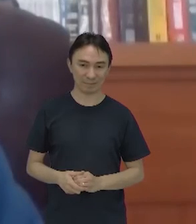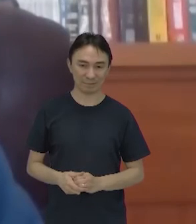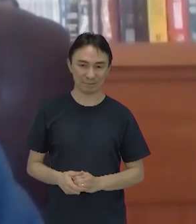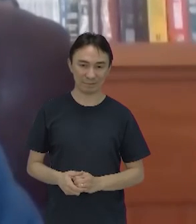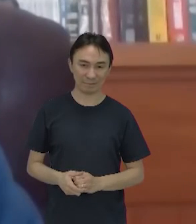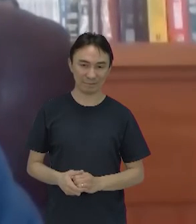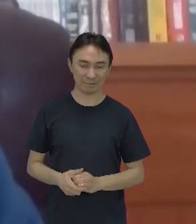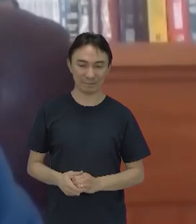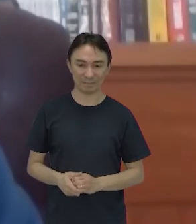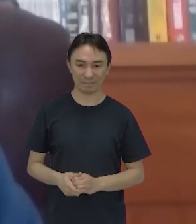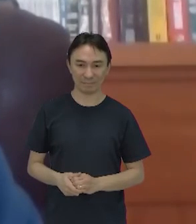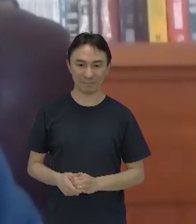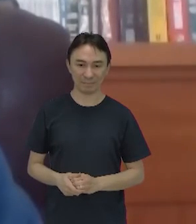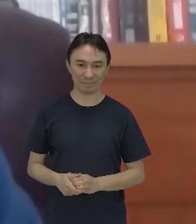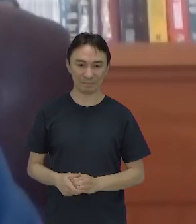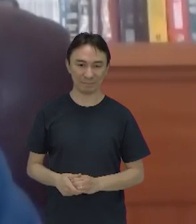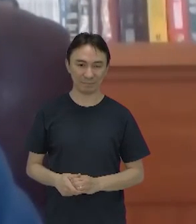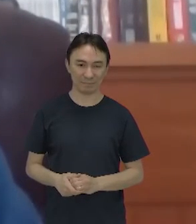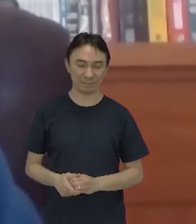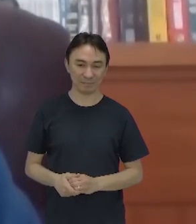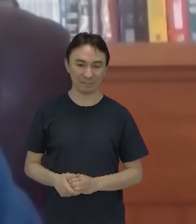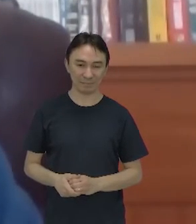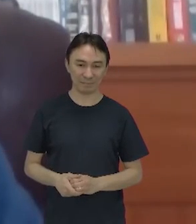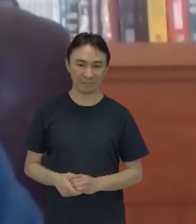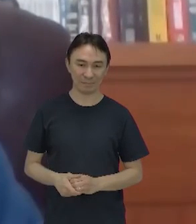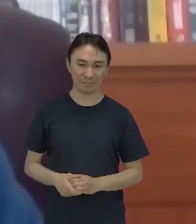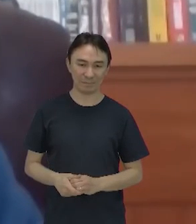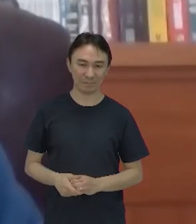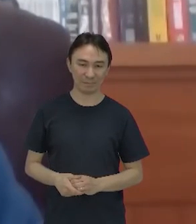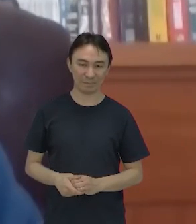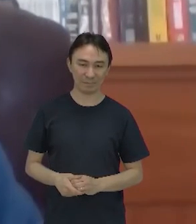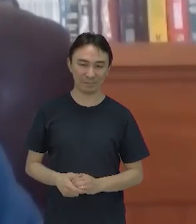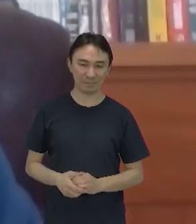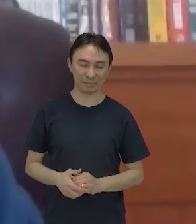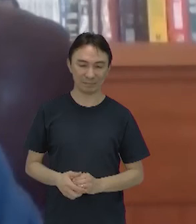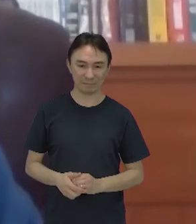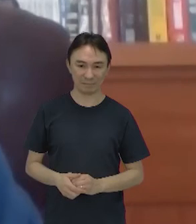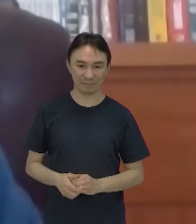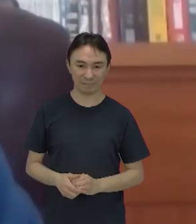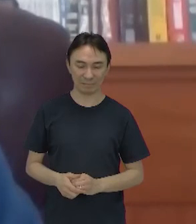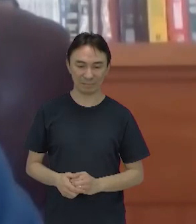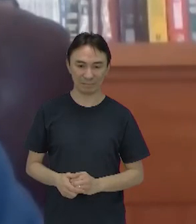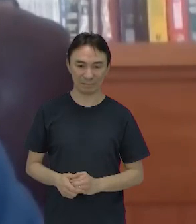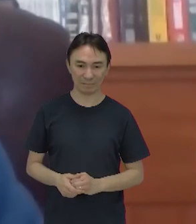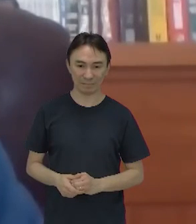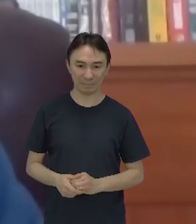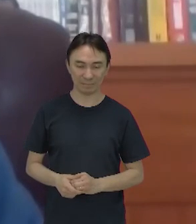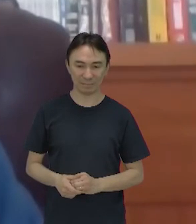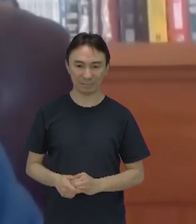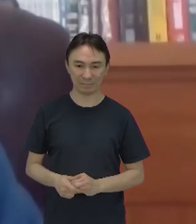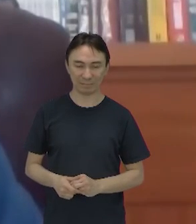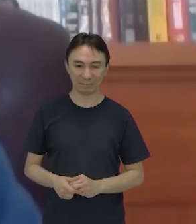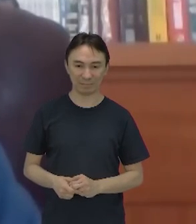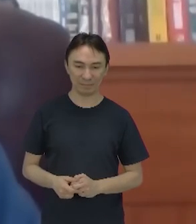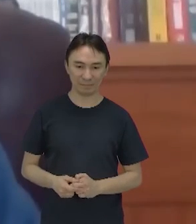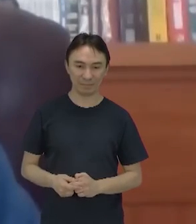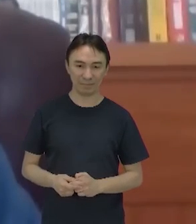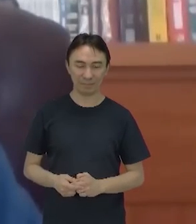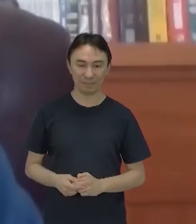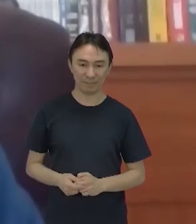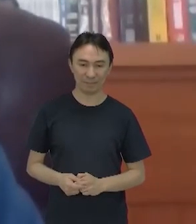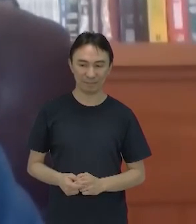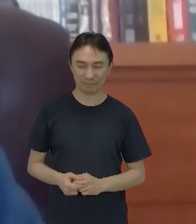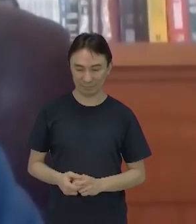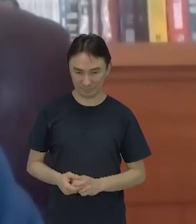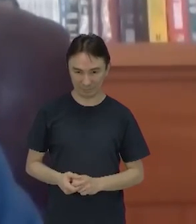say that it's Rogue Vampira. She's my favorite. But my favorite